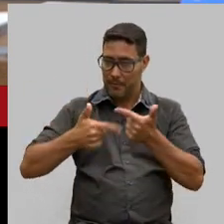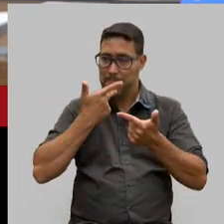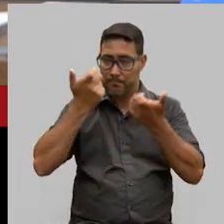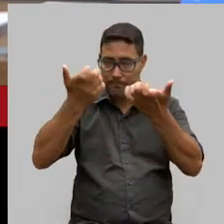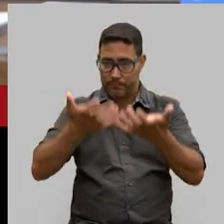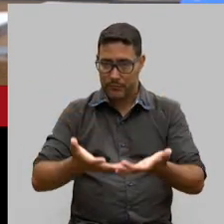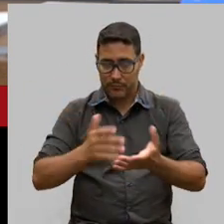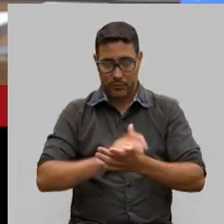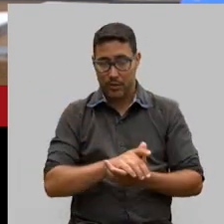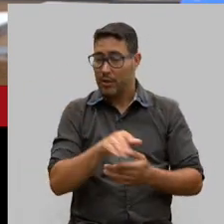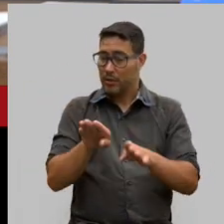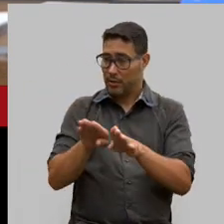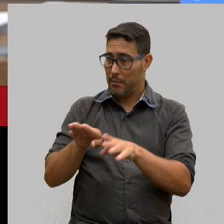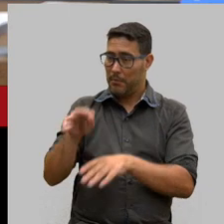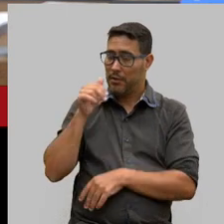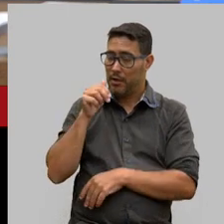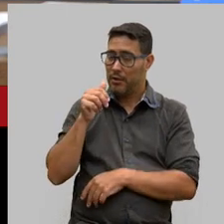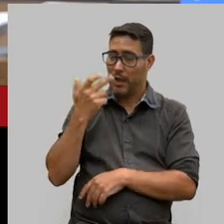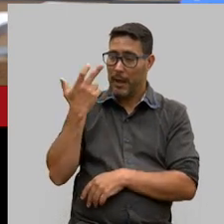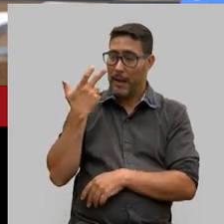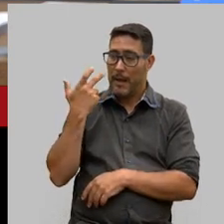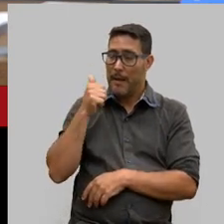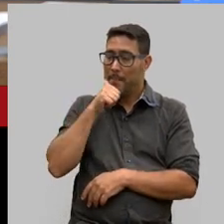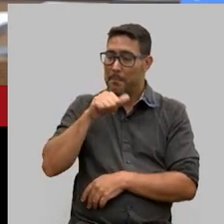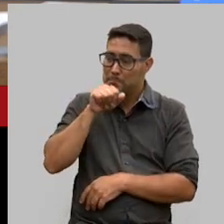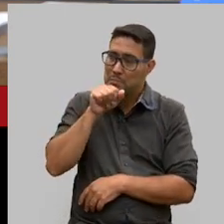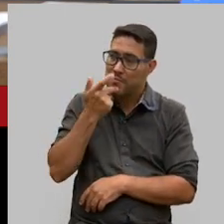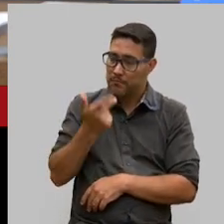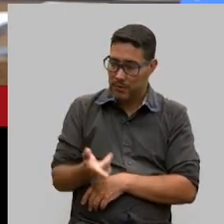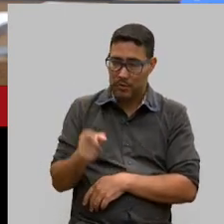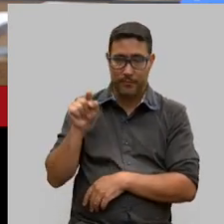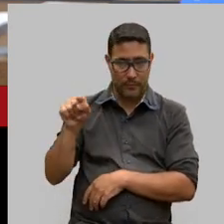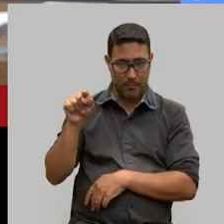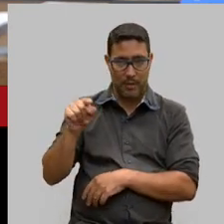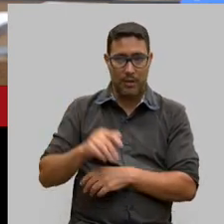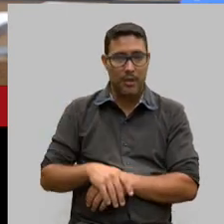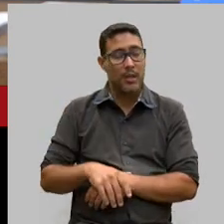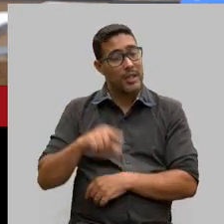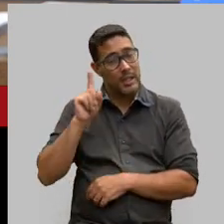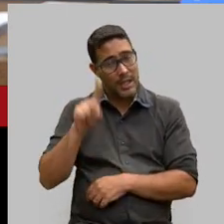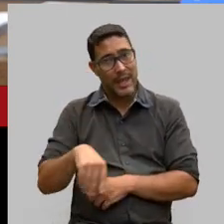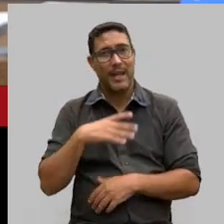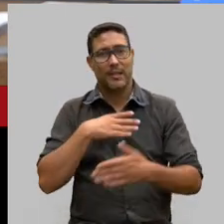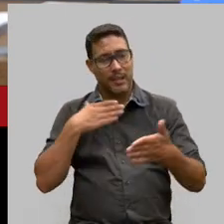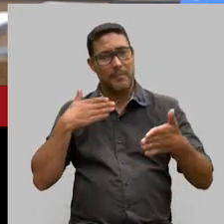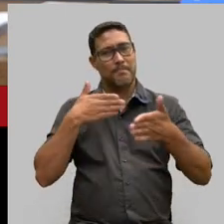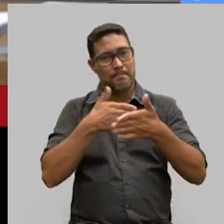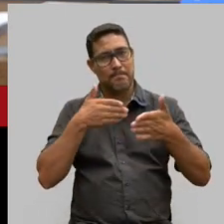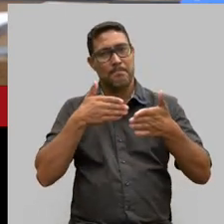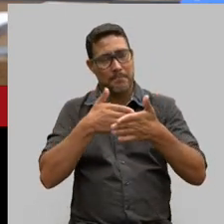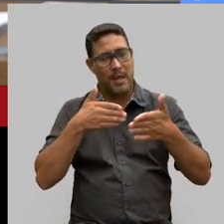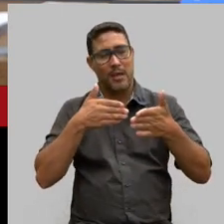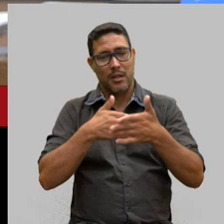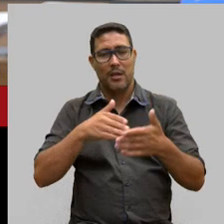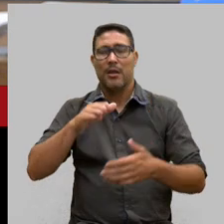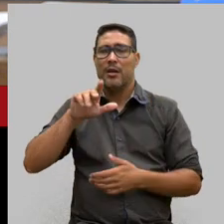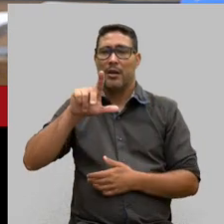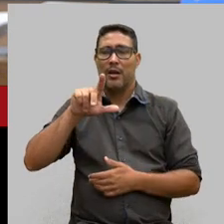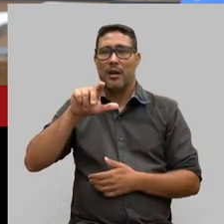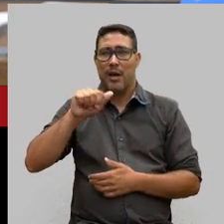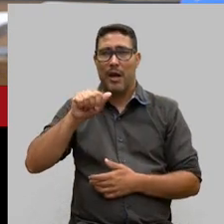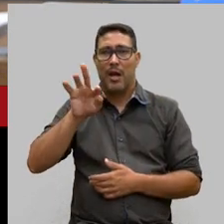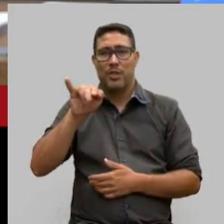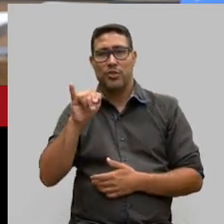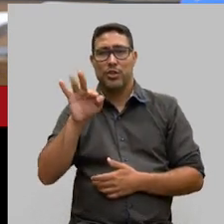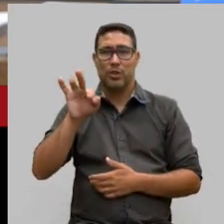por essa mãe Eh que eu acho que é a questão eh da barreira atitudinal né como que às vezes a